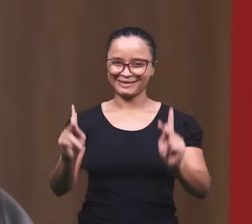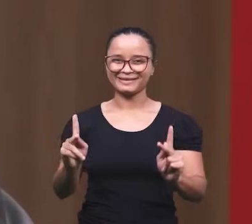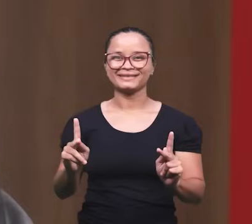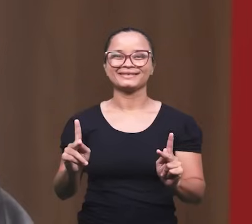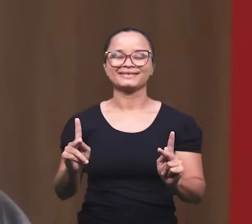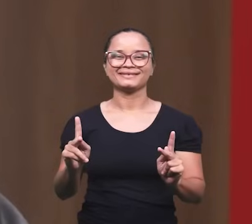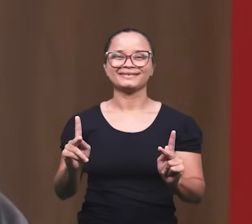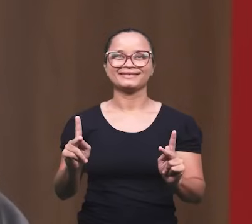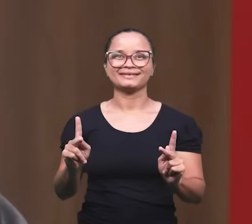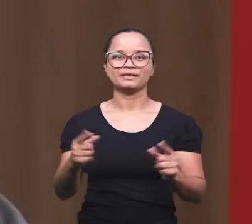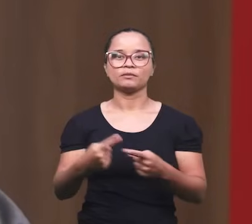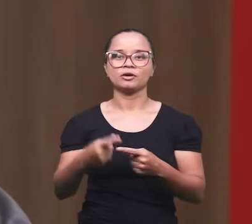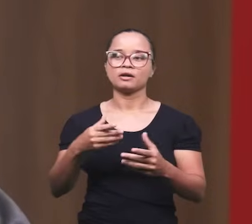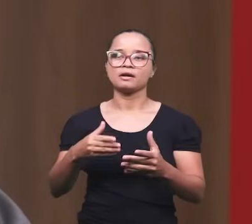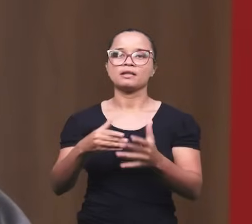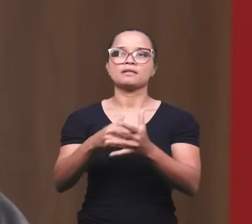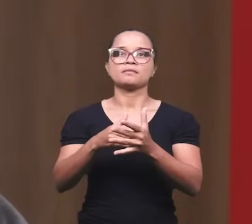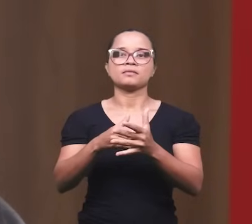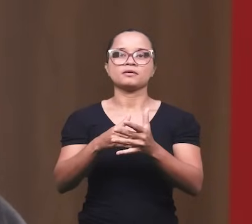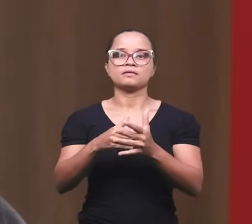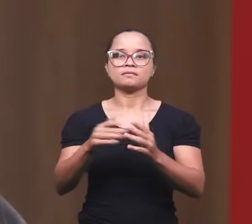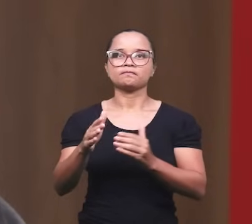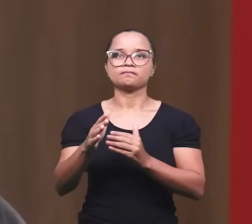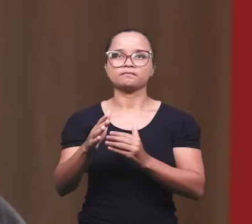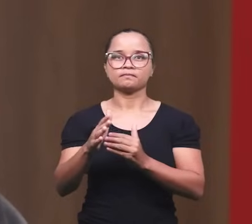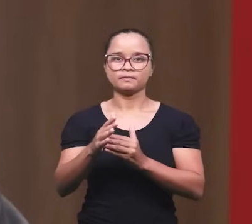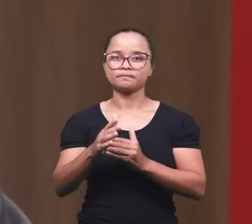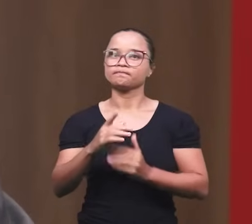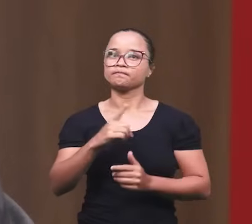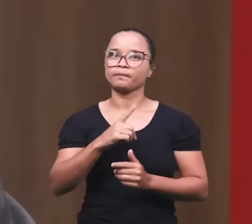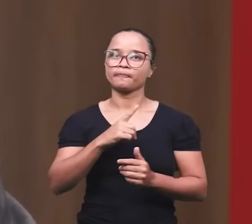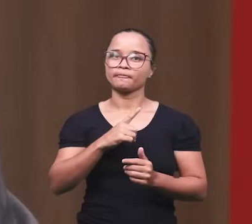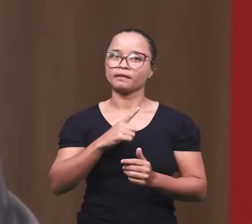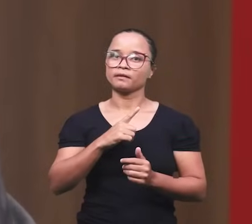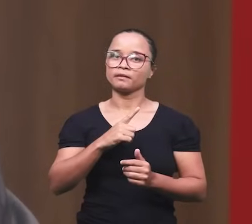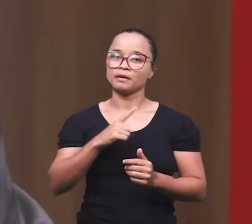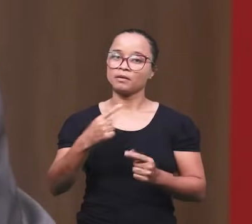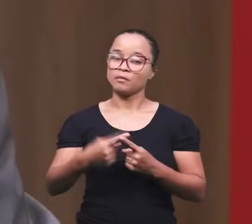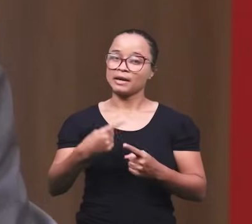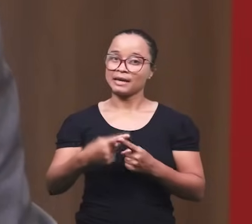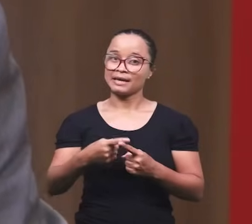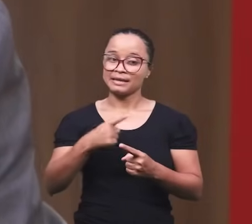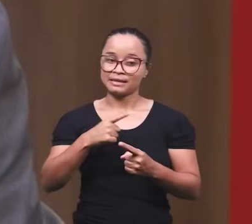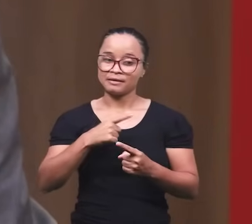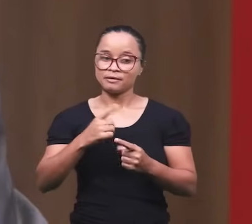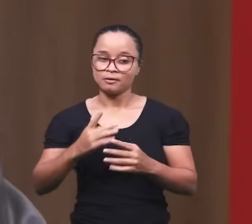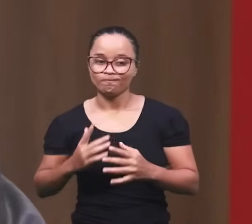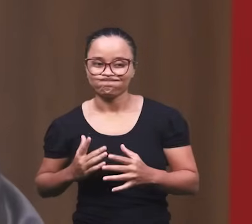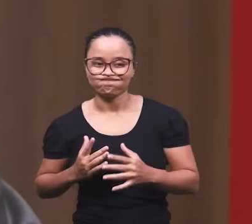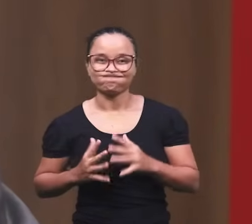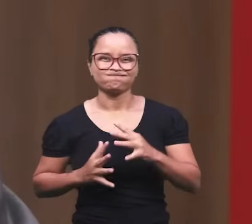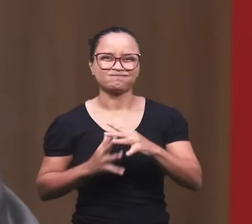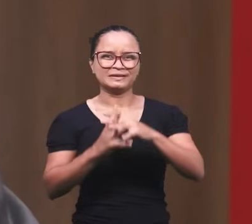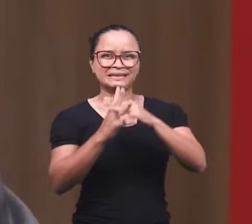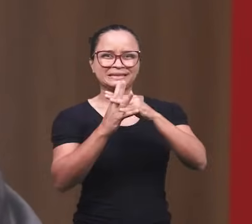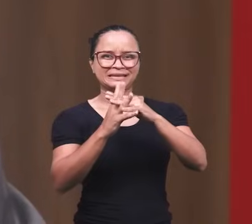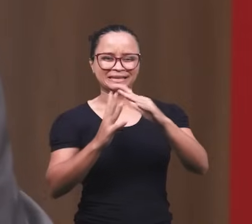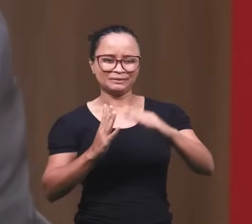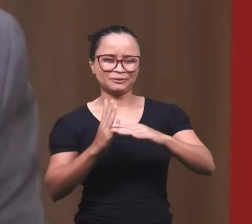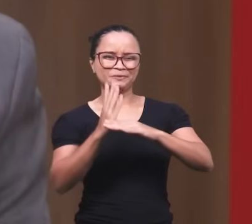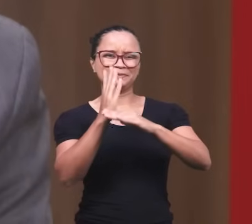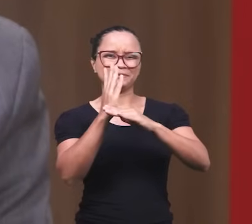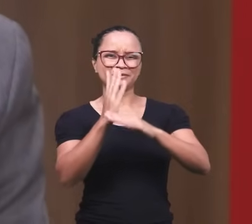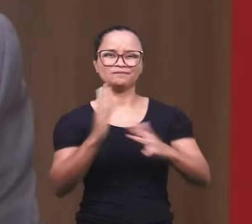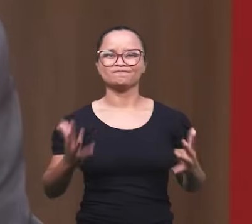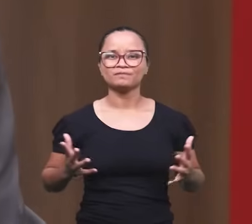paz é porque eu tenho limitees você tá dentro dos limites está estabelecido porque se eu rompo o limite